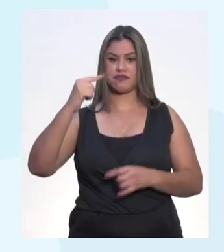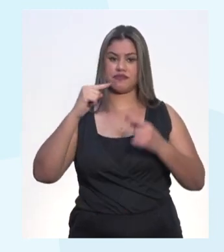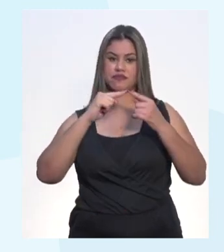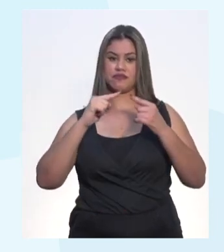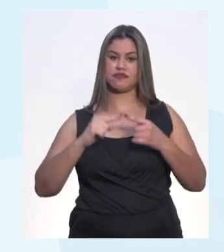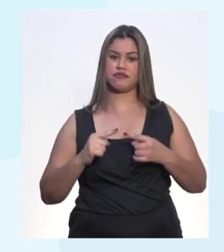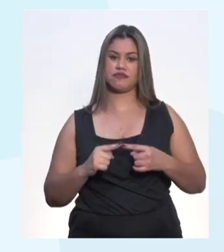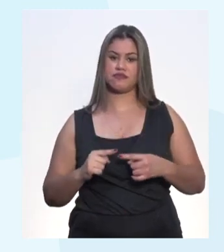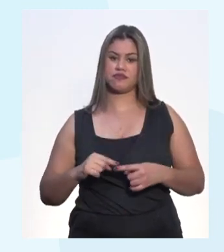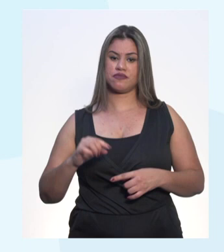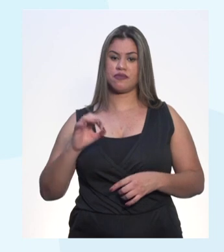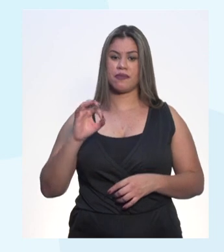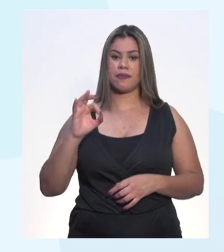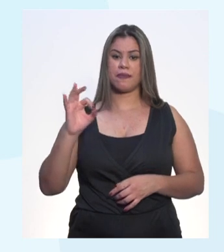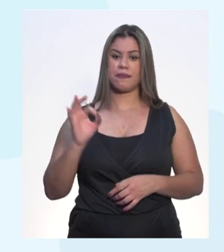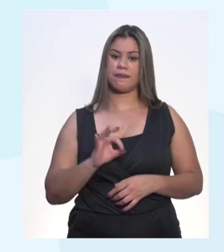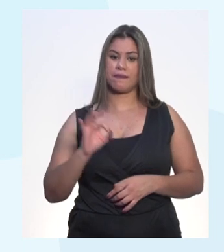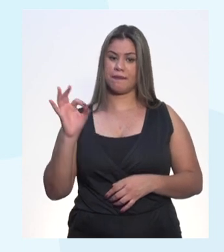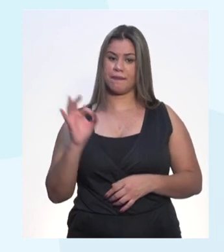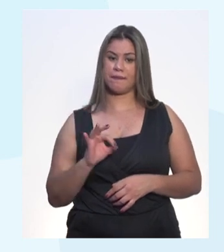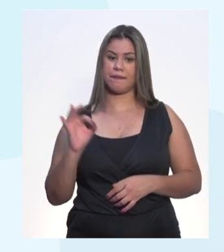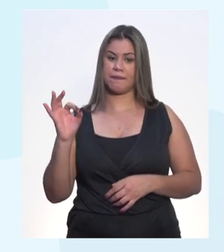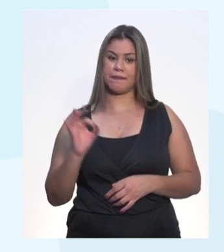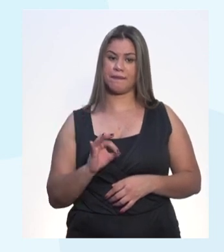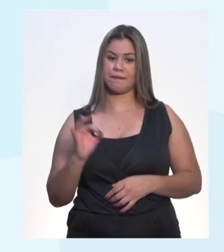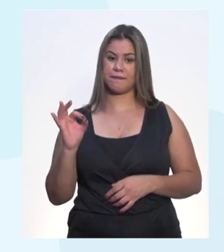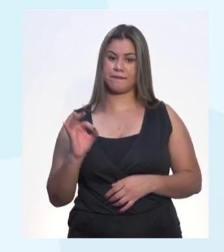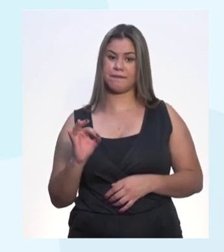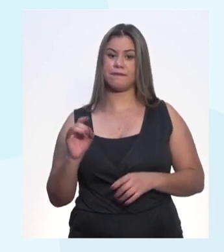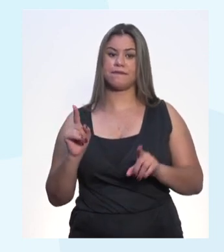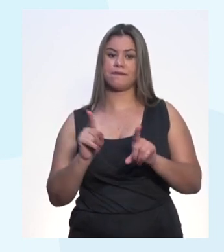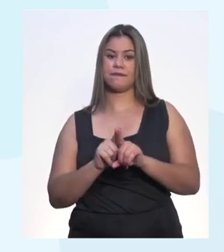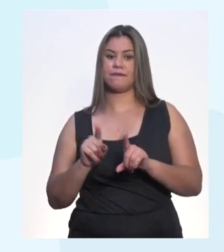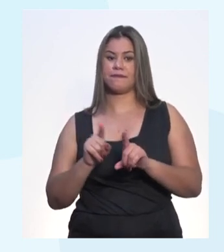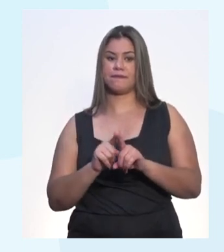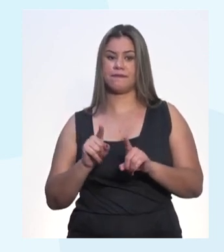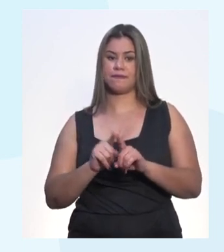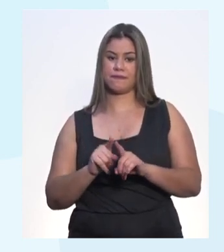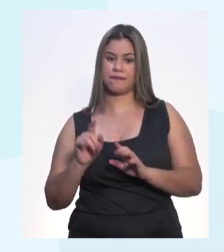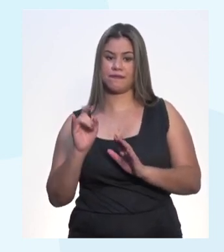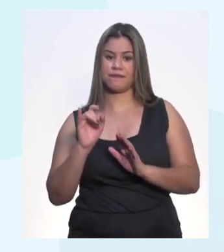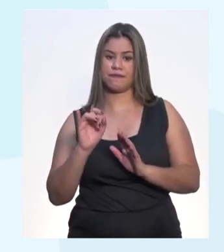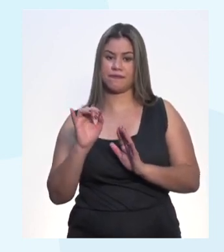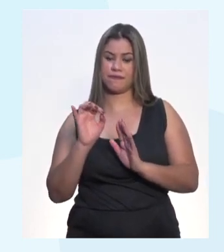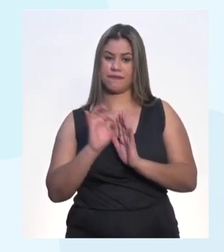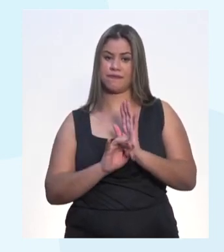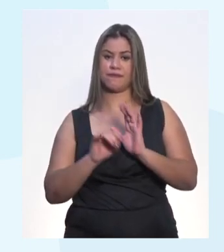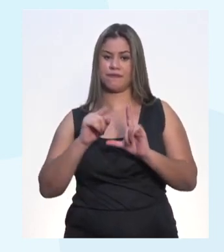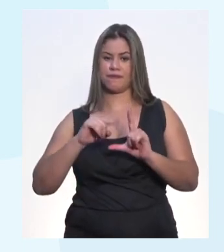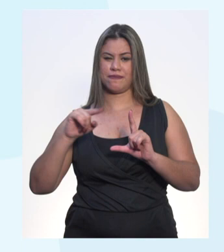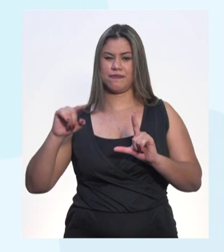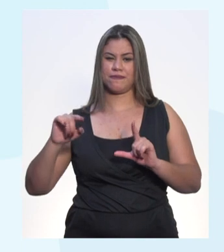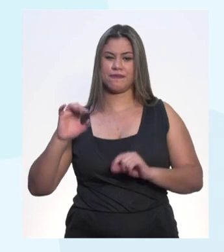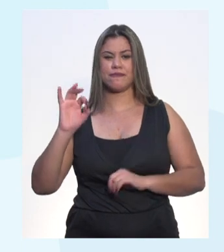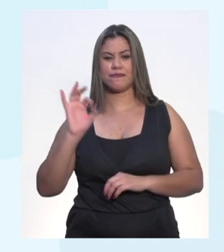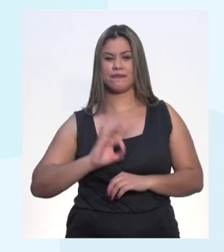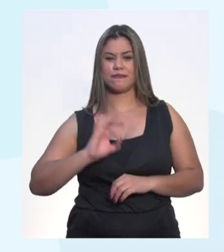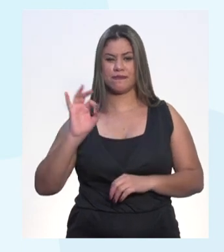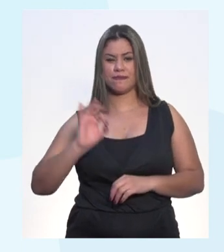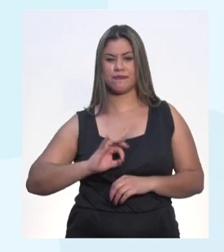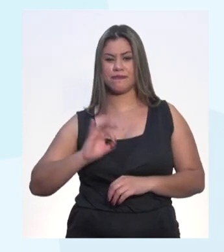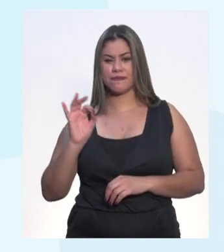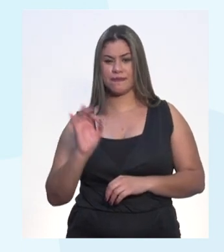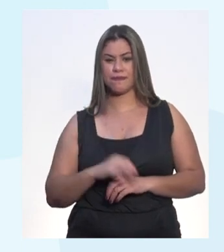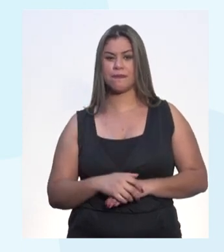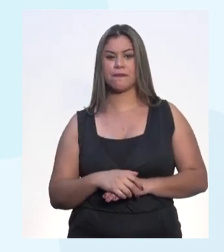de percentuais sucessivos e a determinação das taxas percentuais,